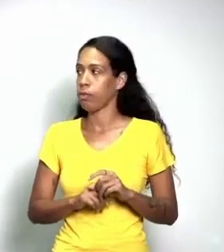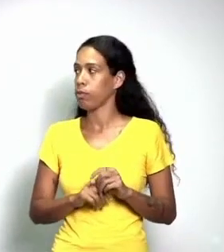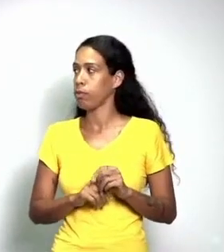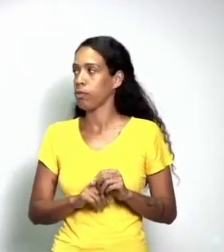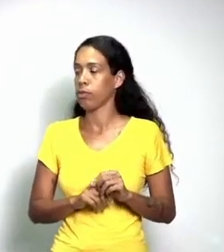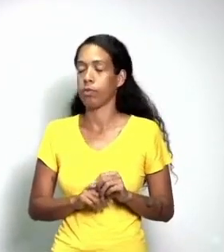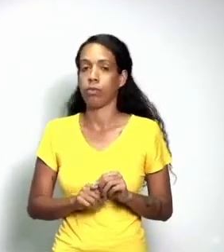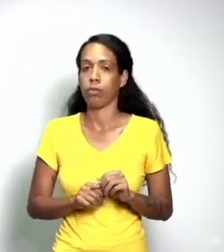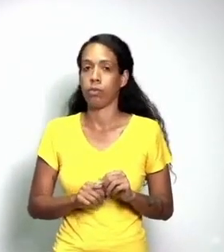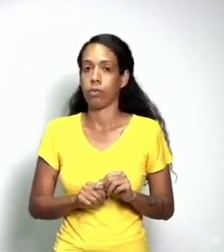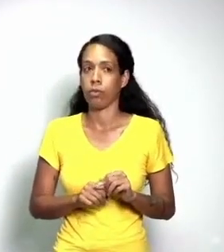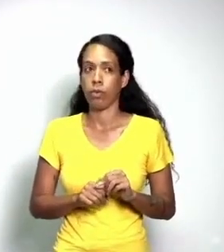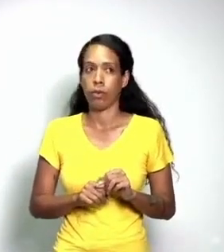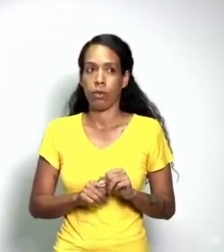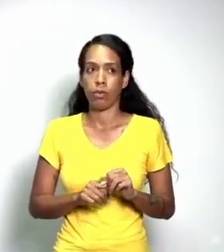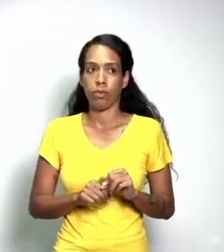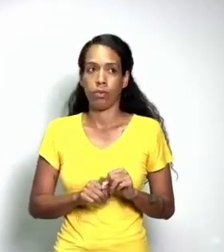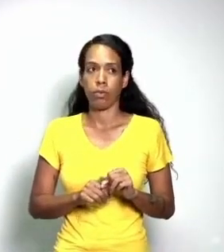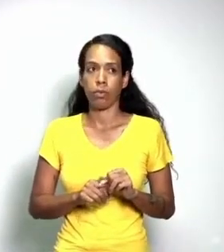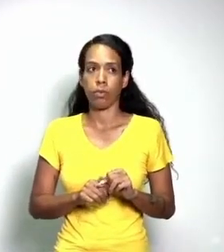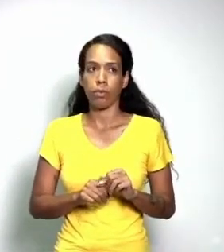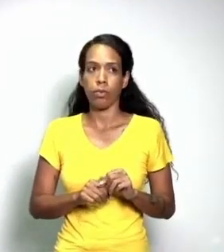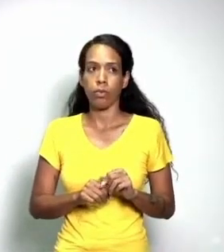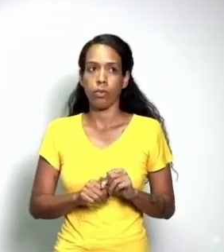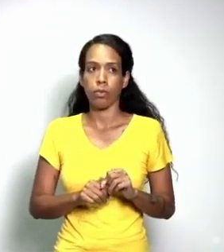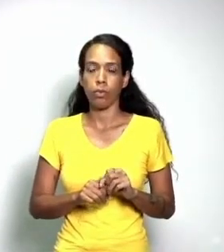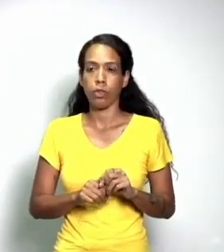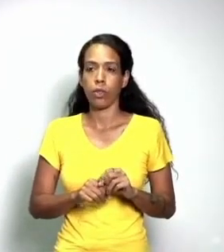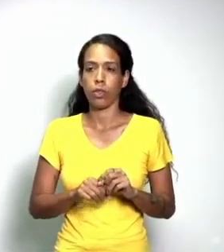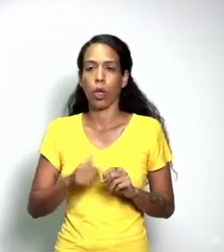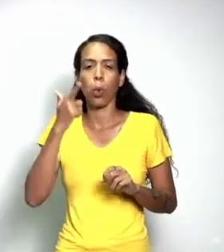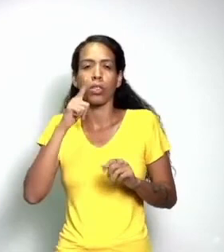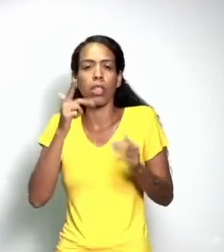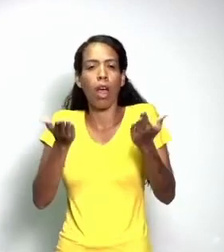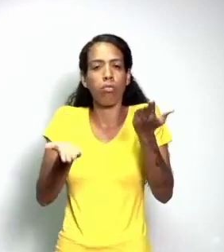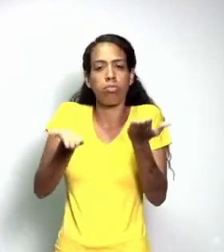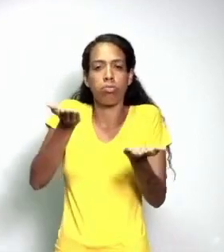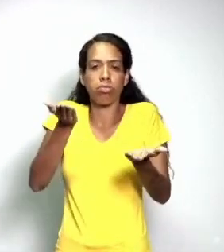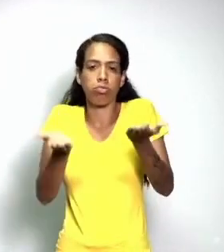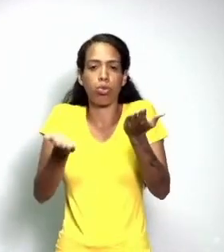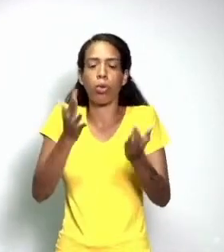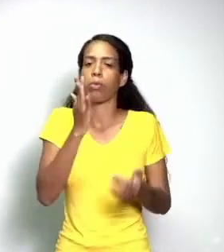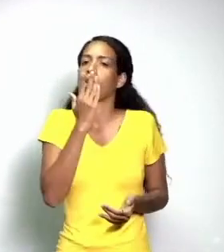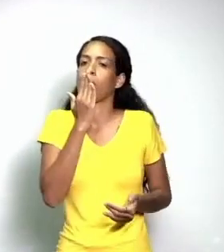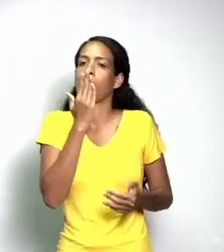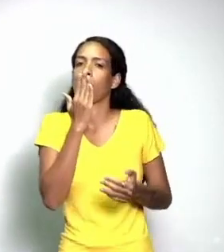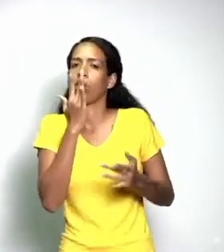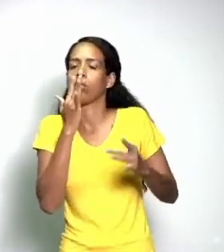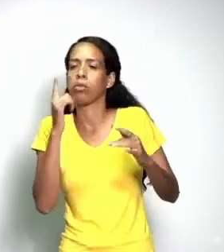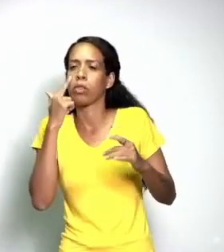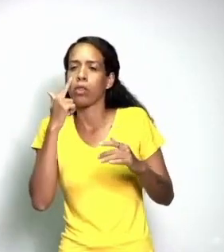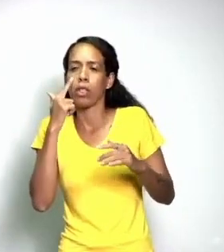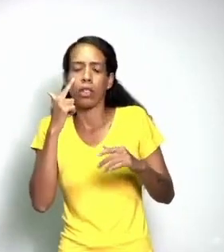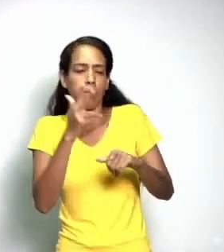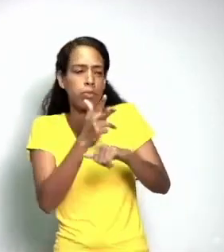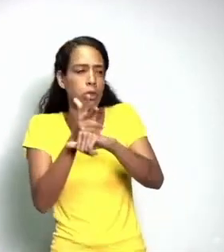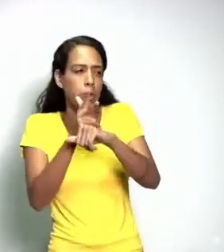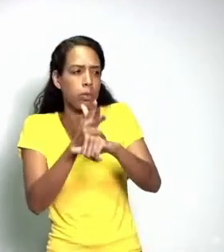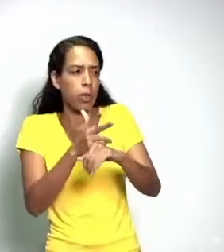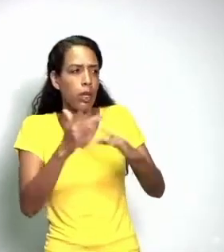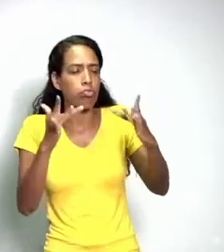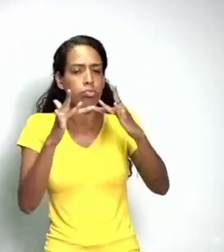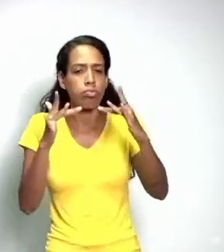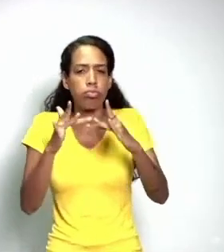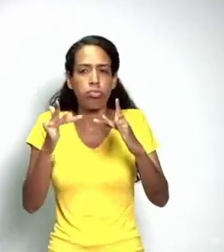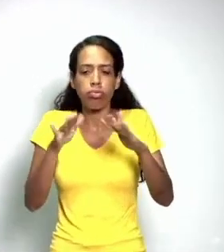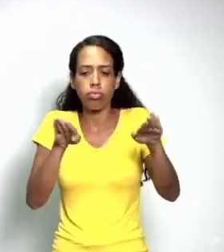como é que eu posso dizer? Que ela vai estar equilibrada. Então, a gente vai estar sempre comparando as imagens filmadas para chegar na mesma